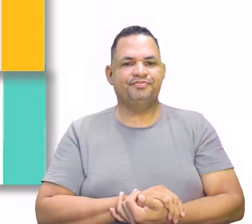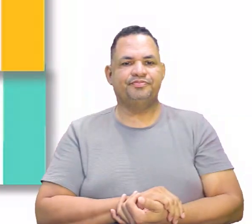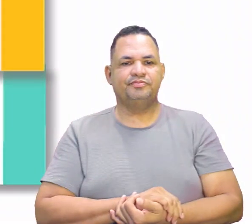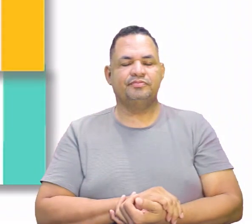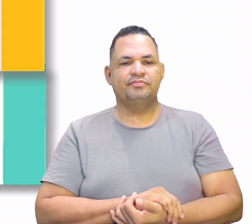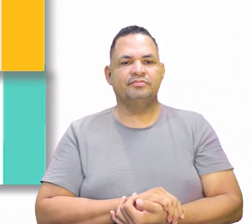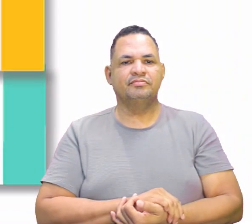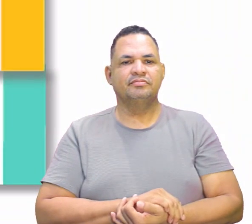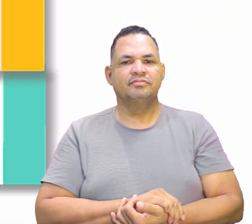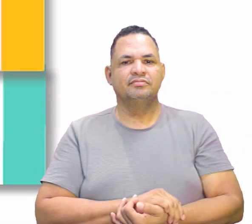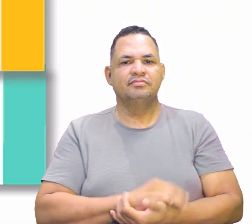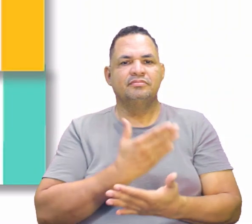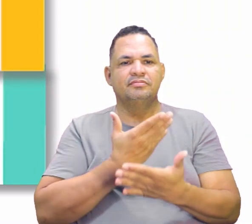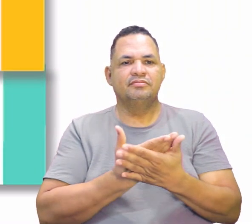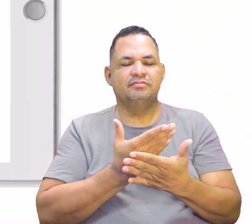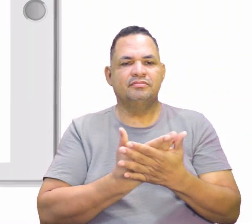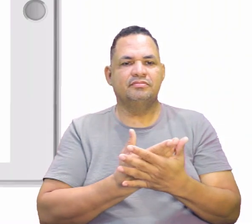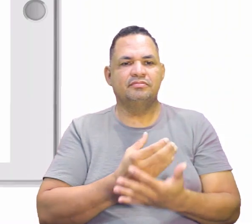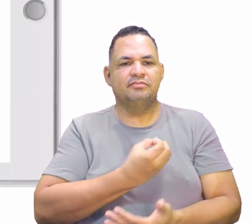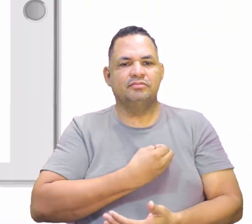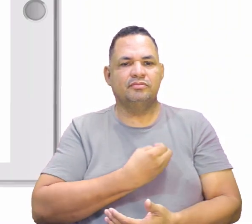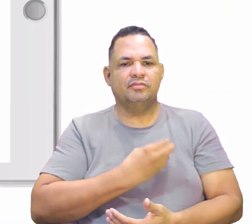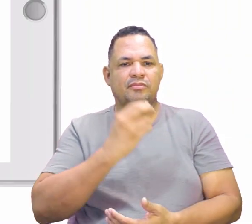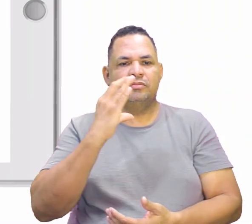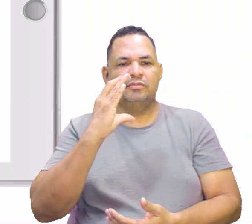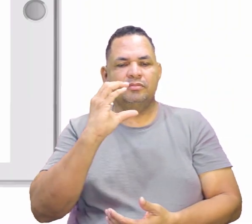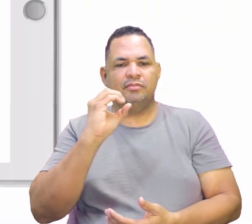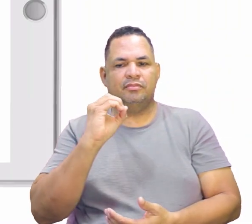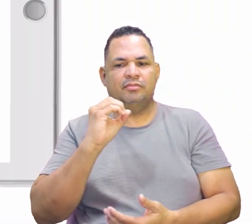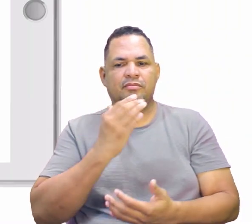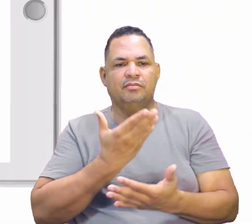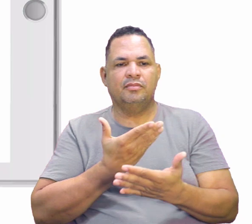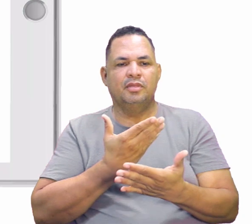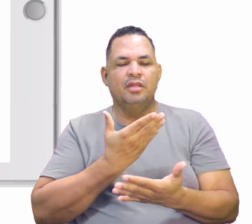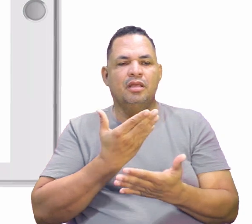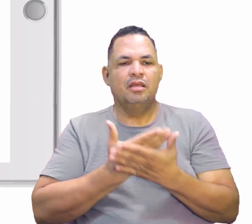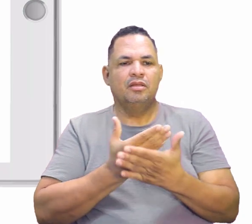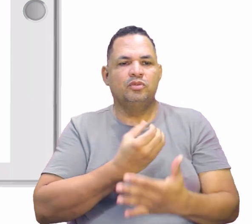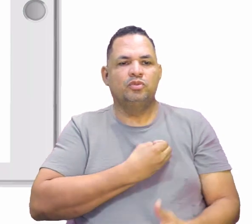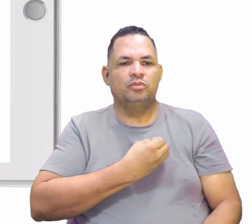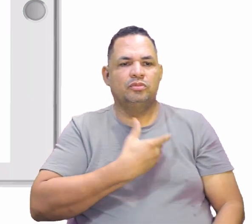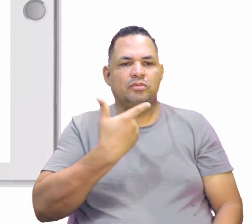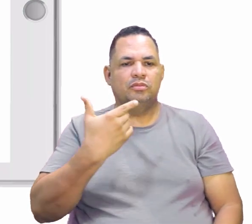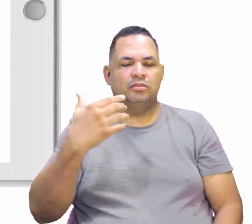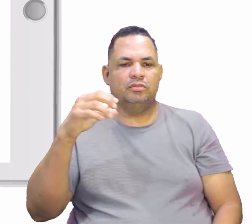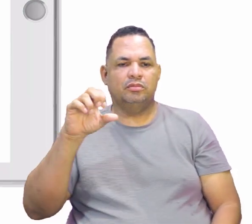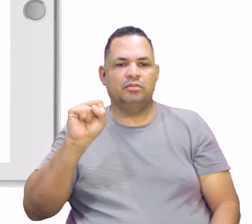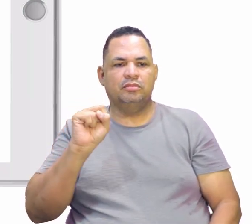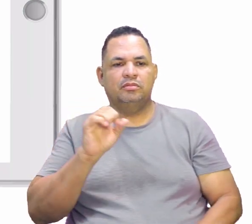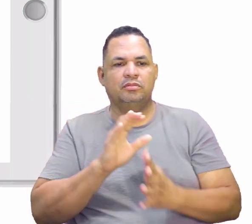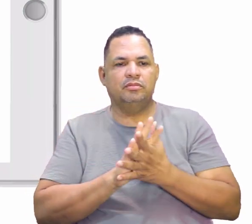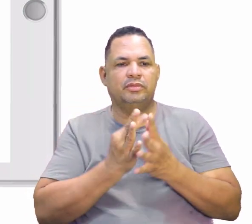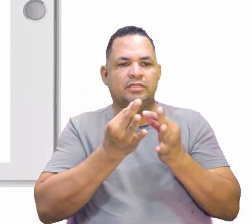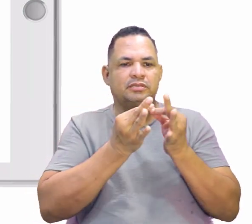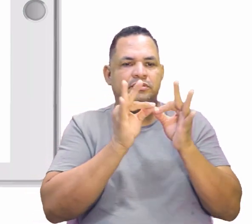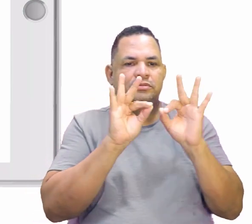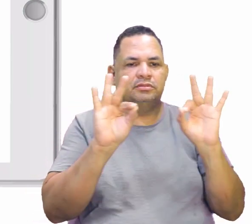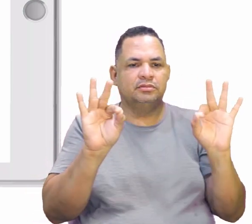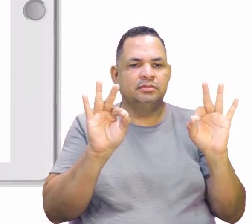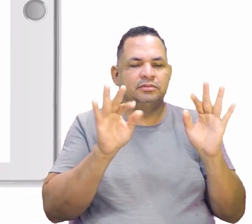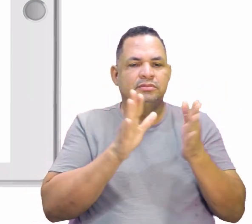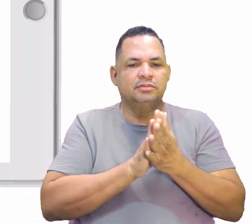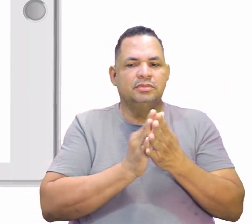vamos lá para a nossa aula 50, começando, né, com a aula 28, que fala da sintaxe, o